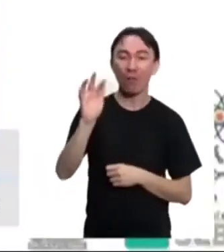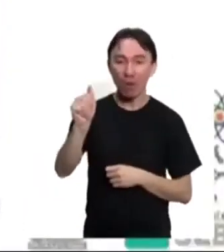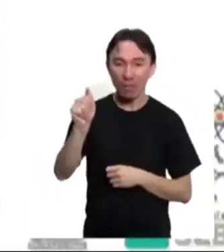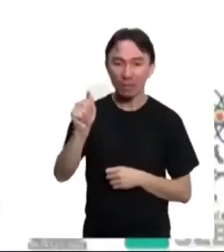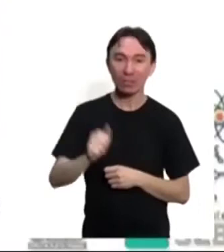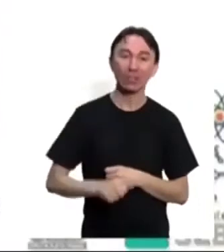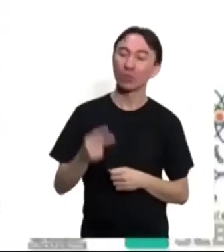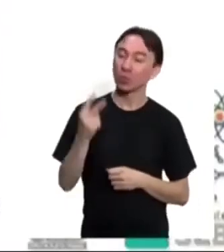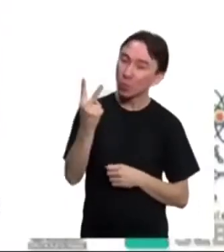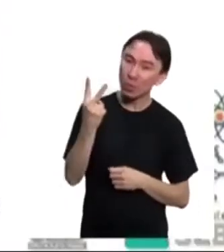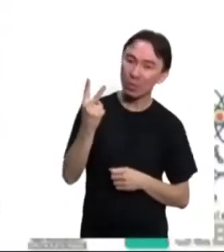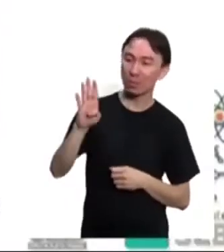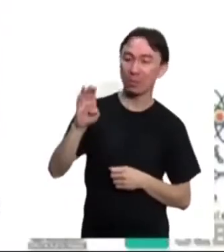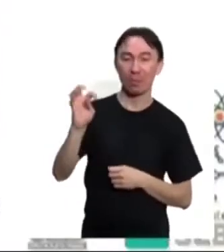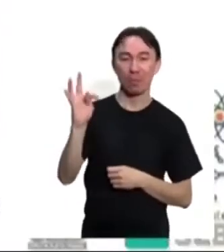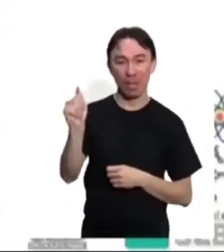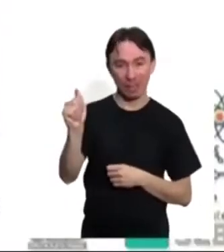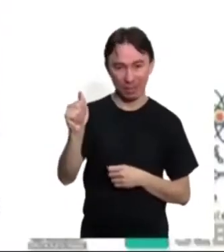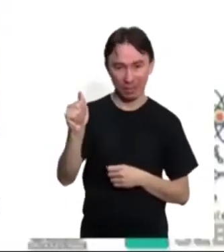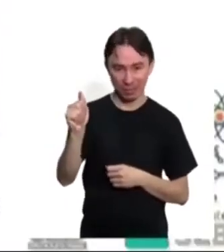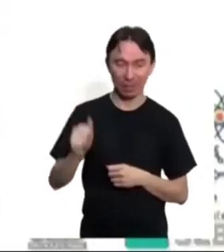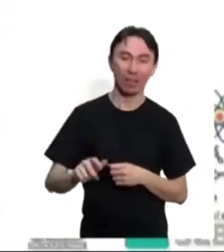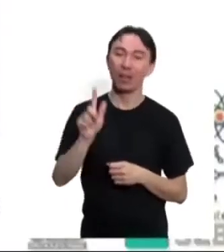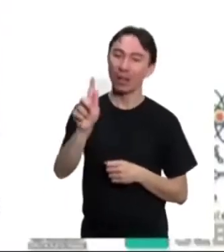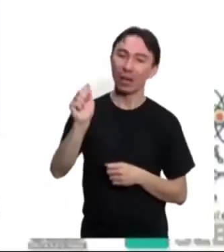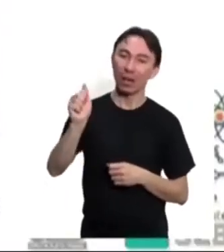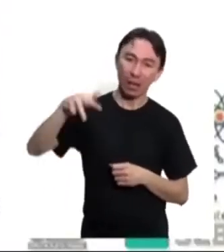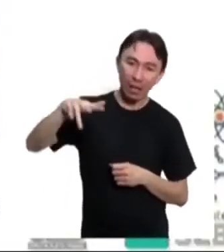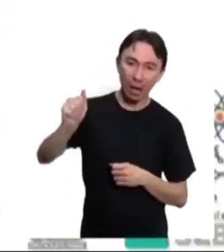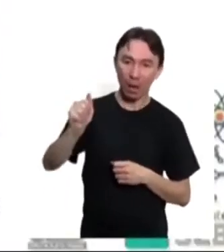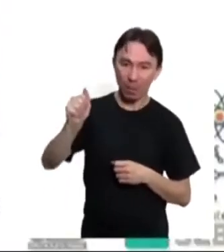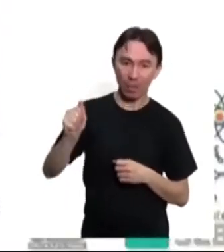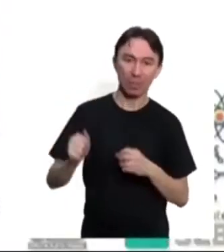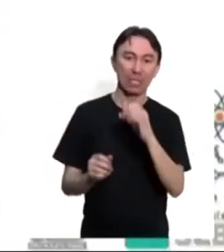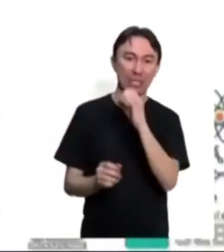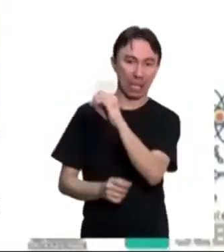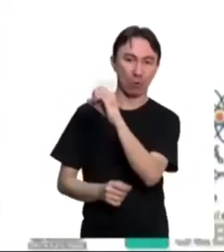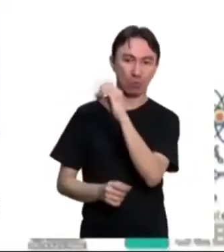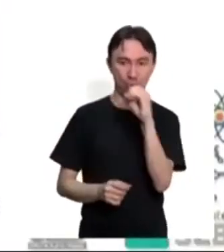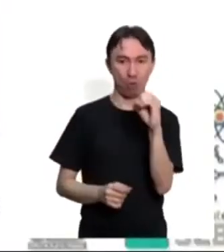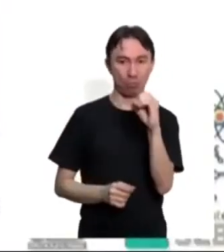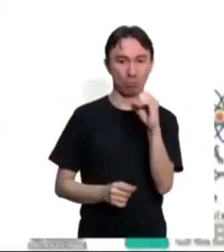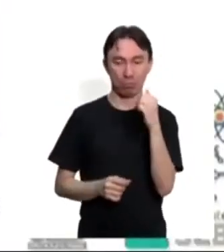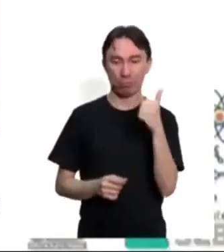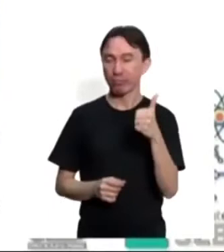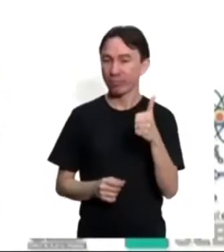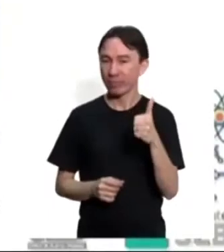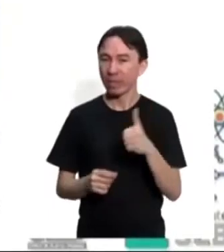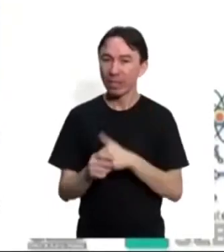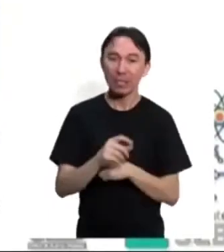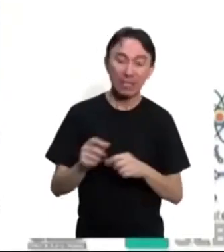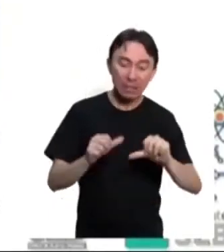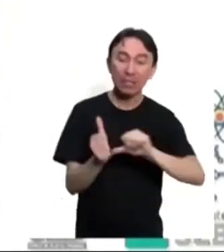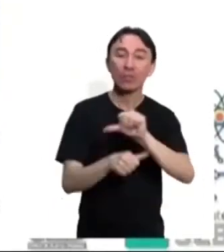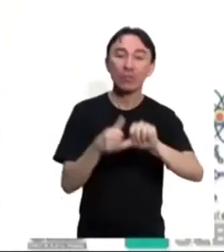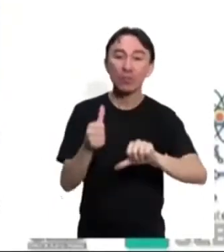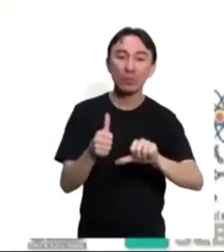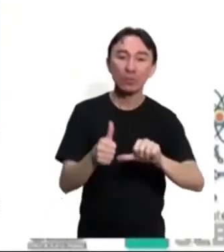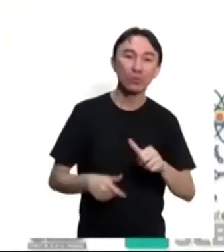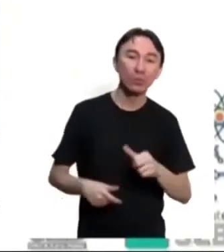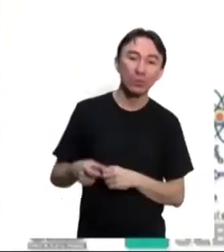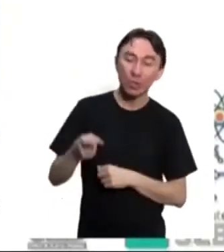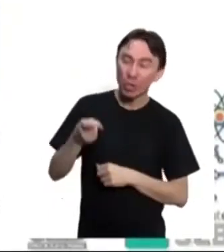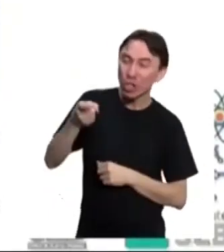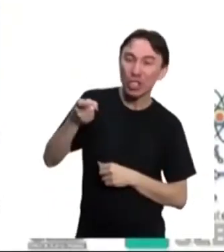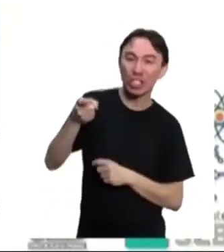betas e 0 de gama, você sabe muito bem que é 0 e 0, ele se transformou num X. Ora, é